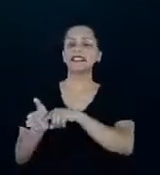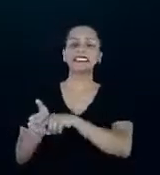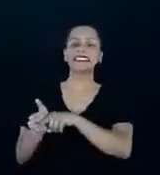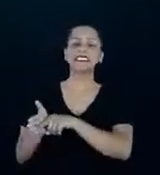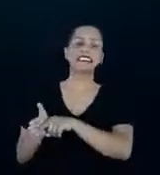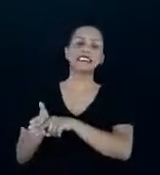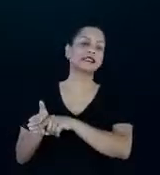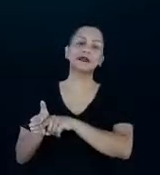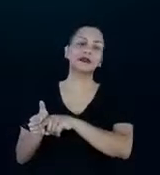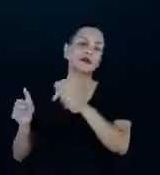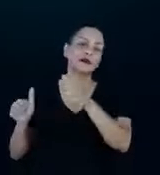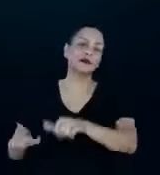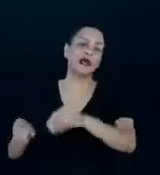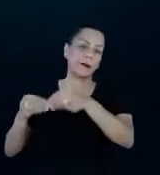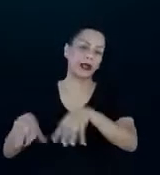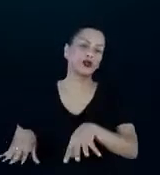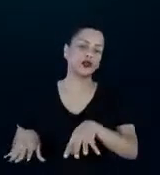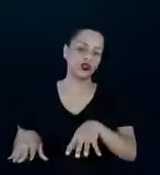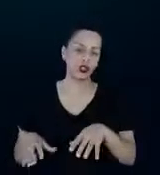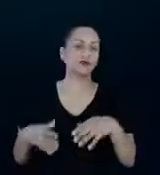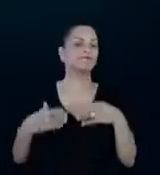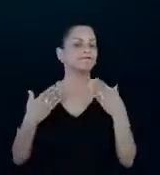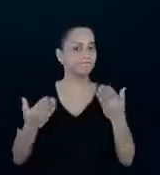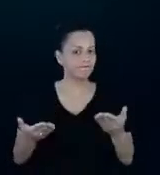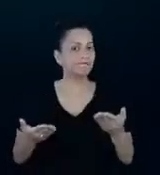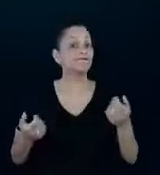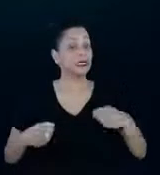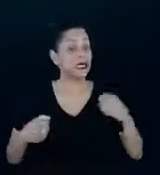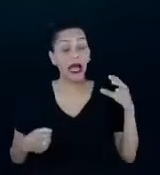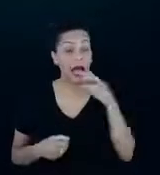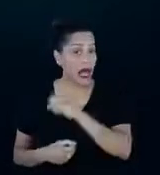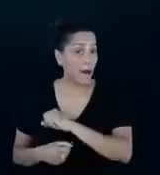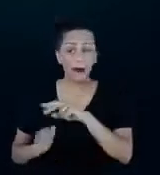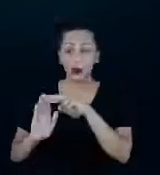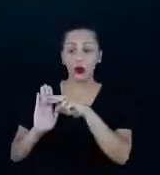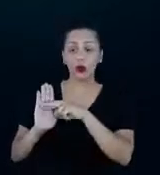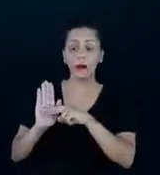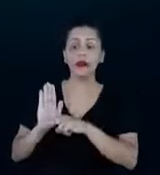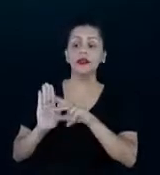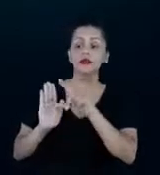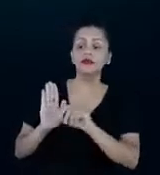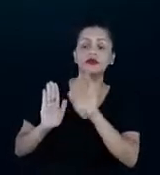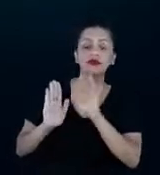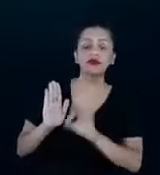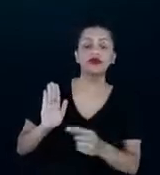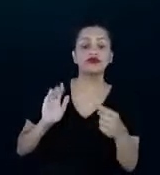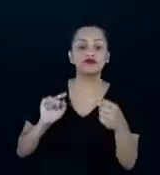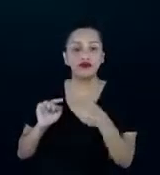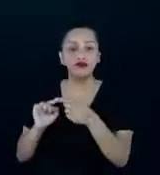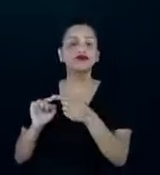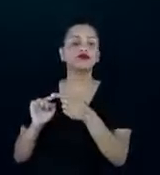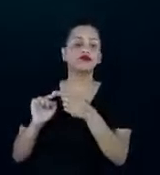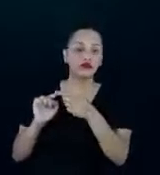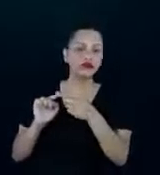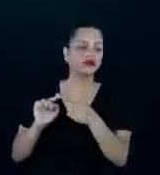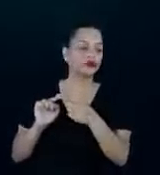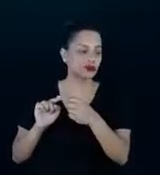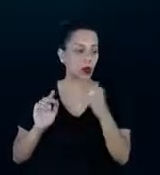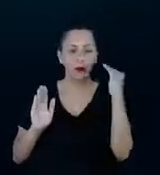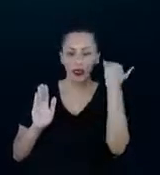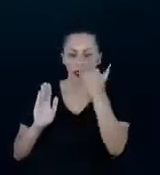ICTs. Então é importante definir logo quais são a regulamentação e esses limites de investimento em